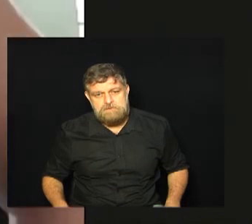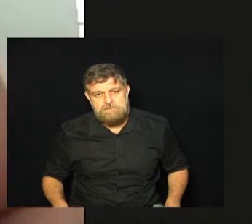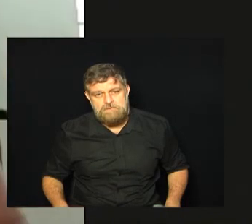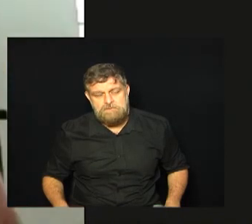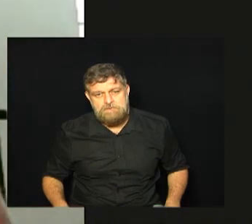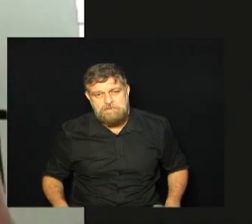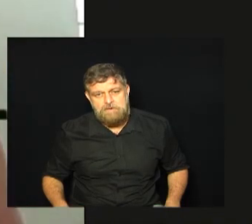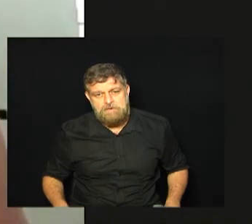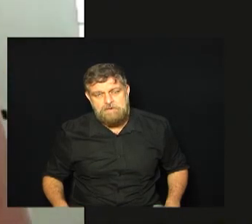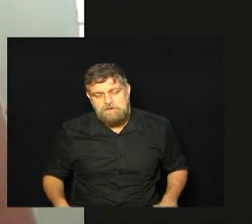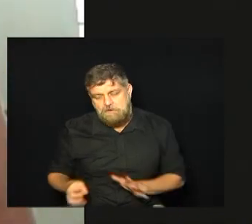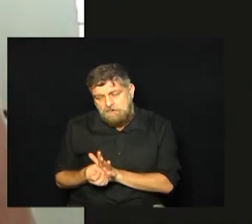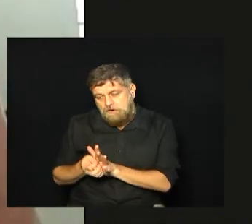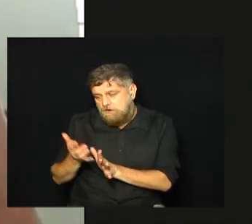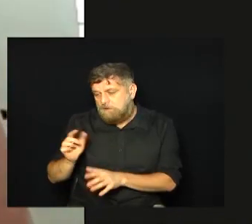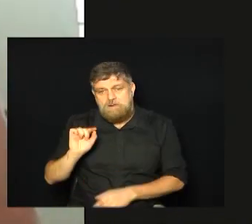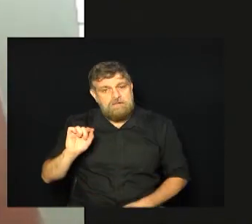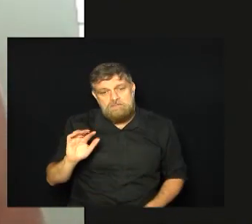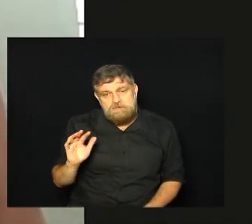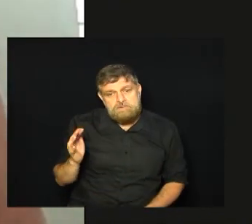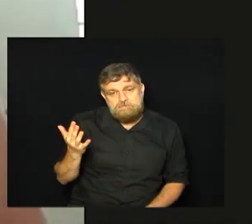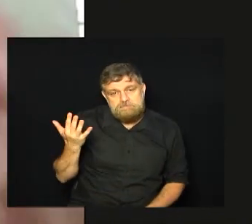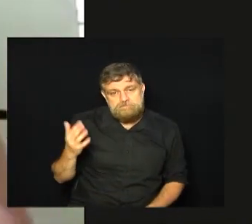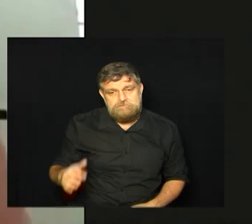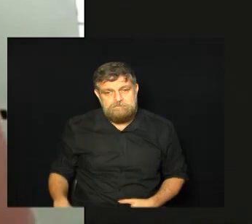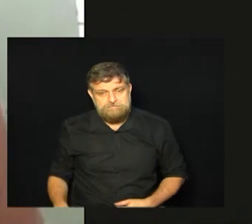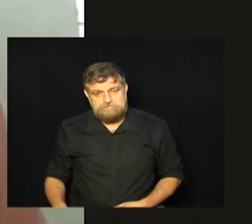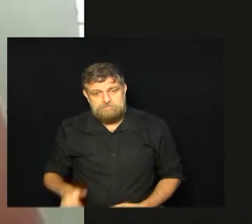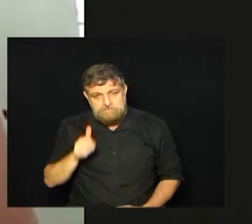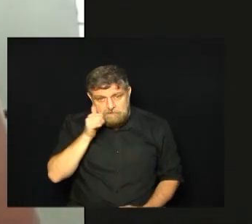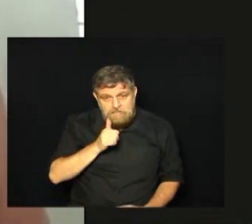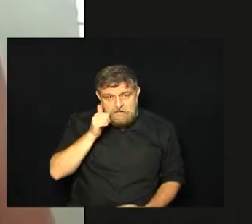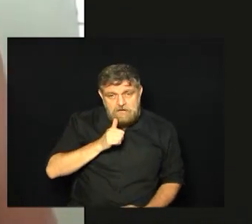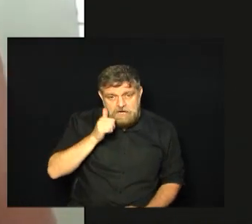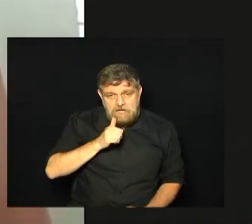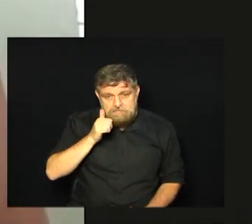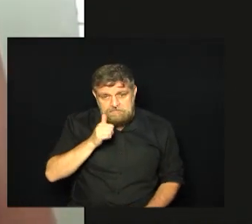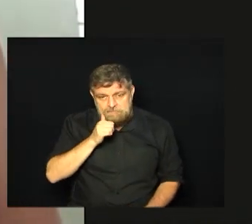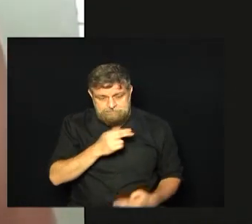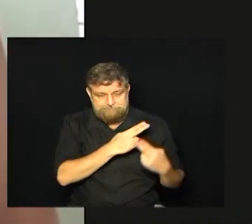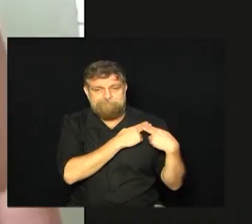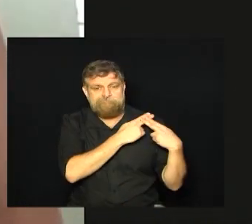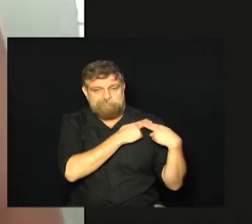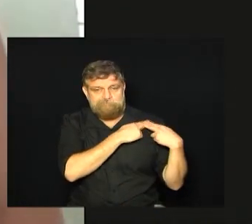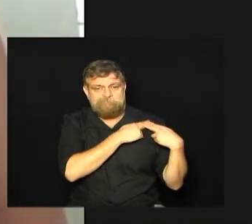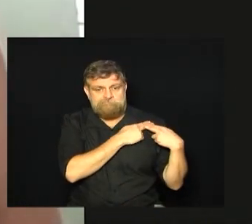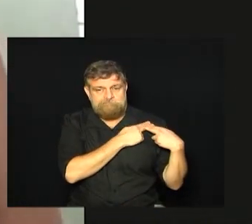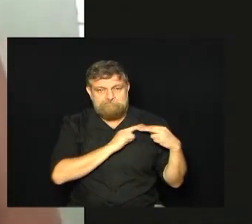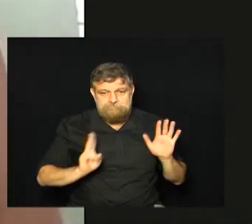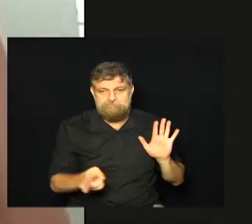Então, muitas vezes é isso mesmo que acontece. As mulheres acabam assumindo mais